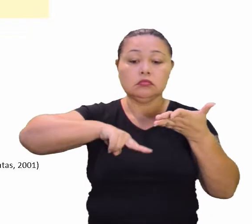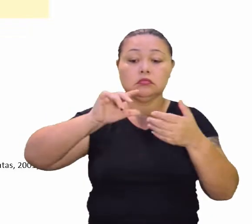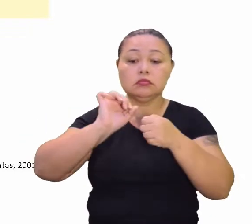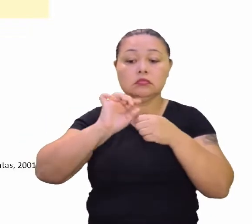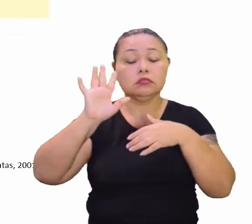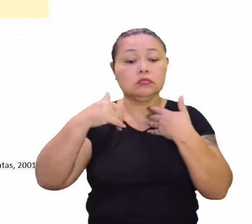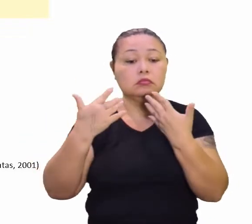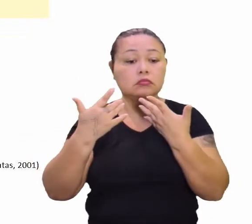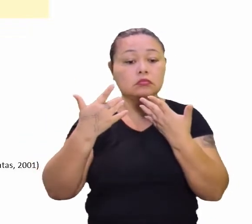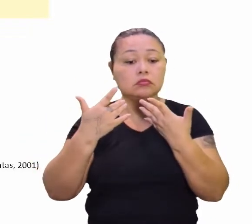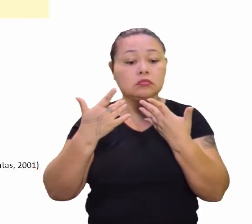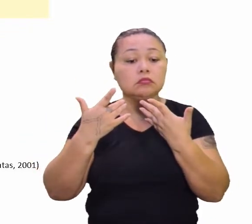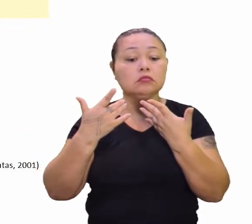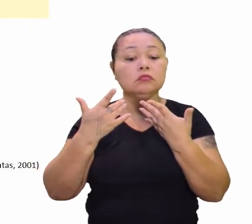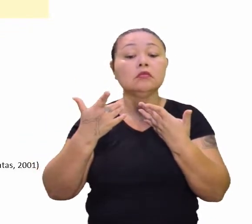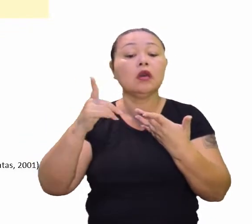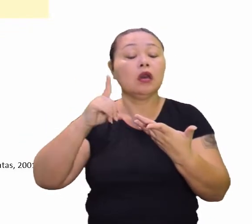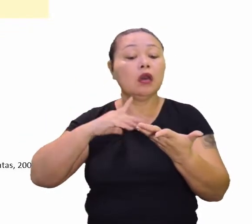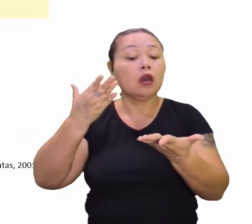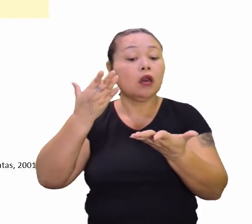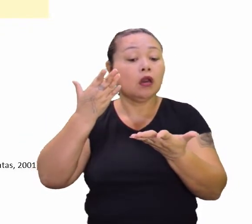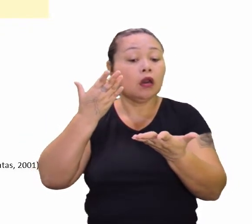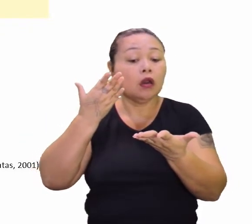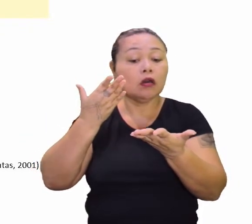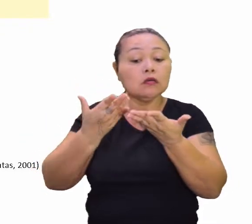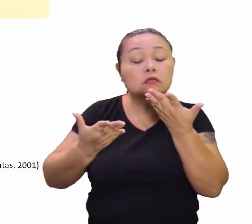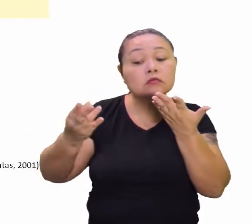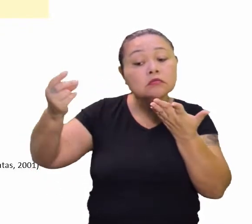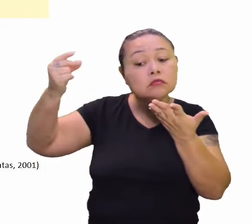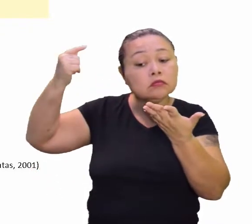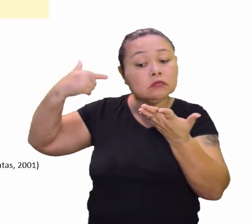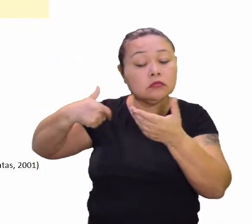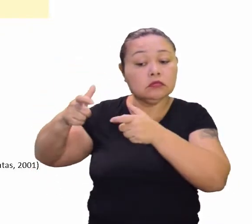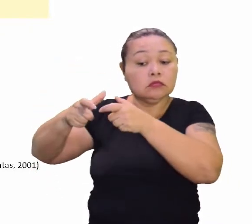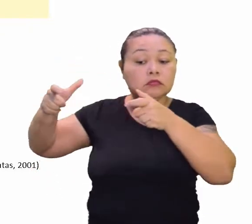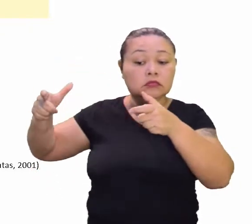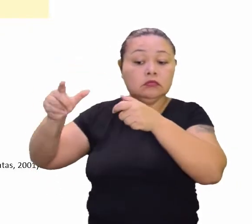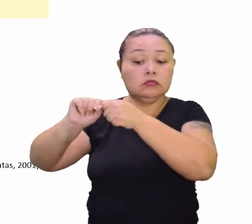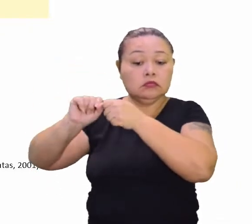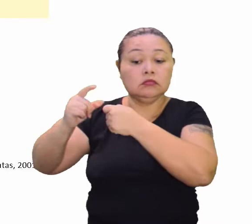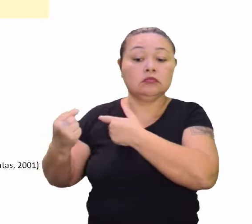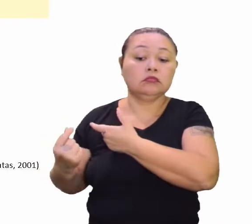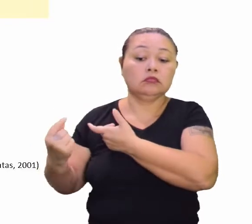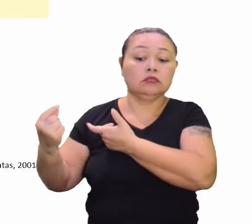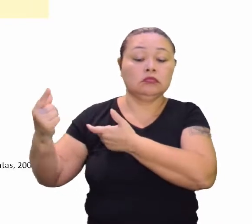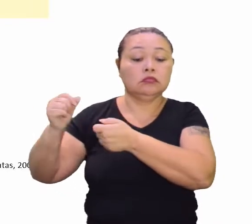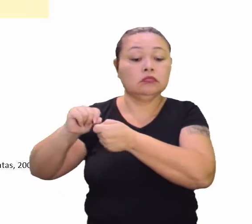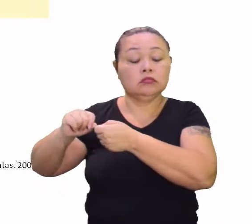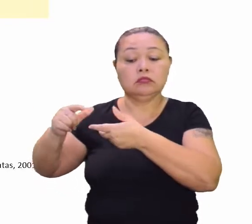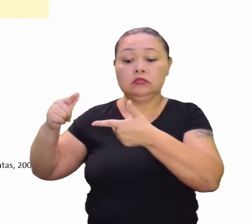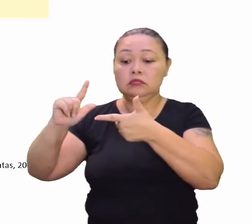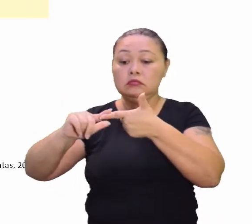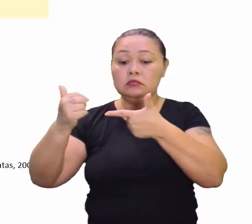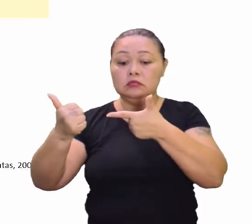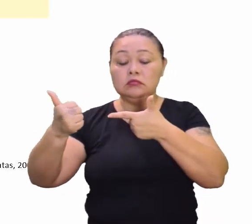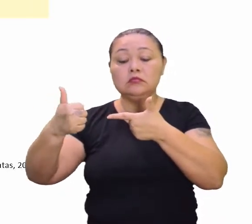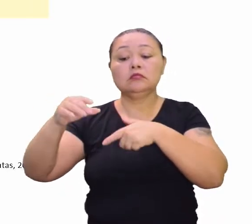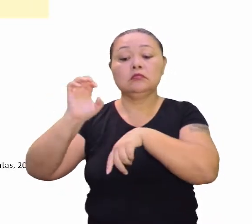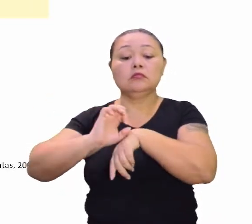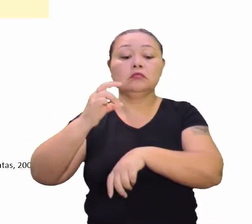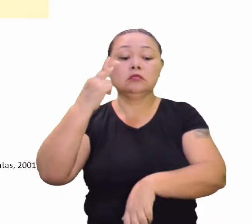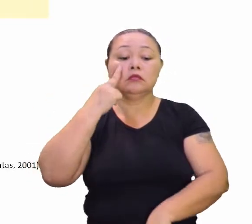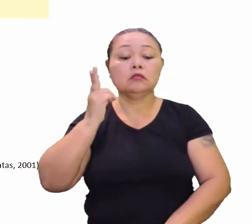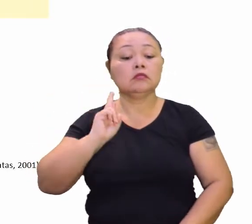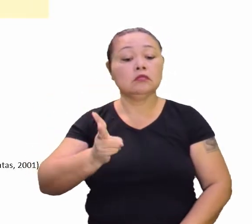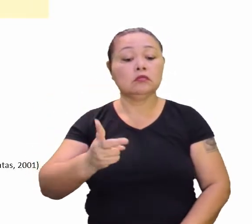relê ali para nós. Apesar o quê? De ter perdido a antiga supremacia econômica, o setor primário em